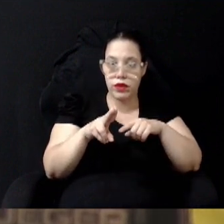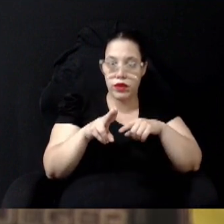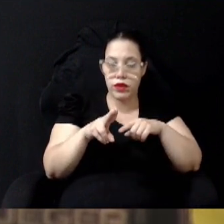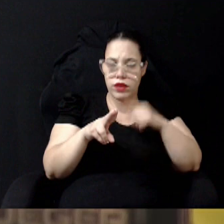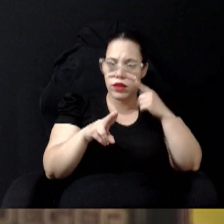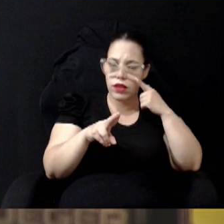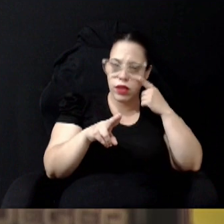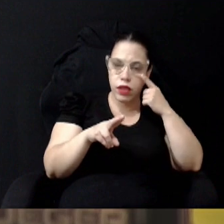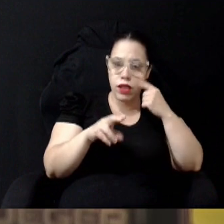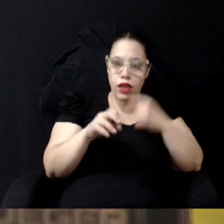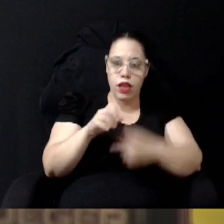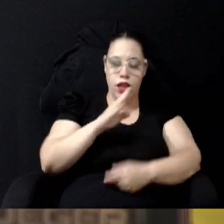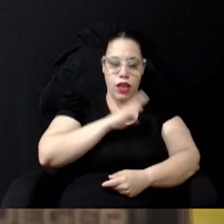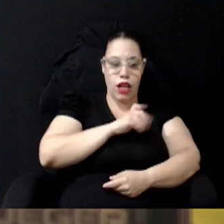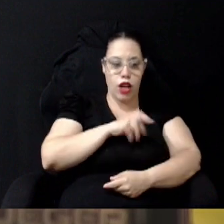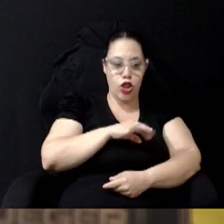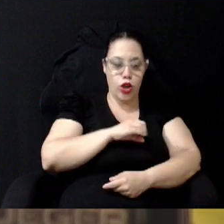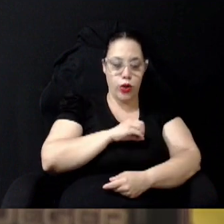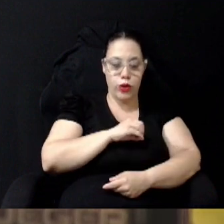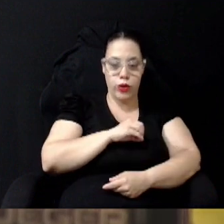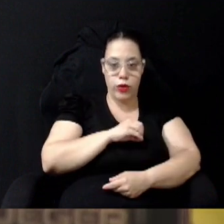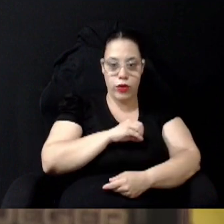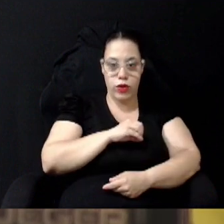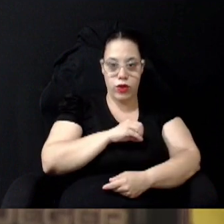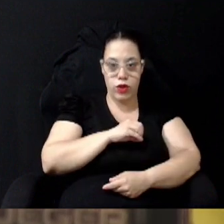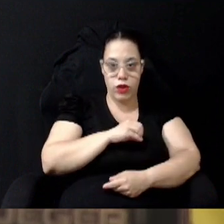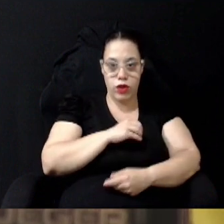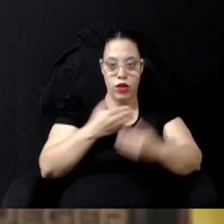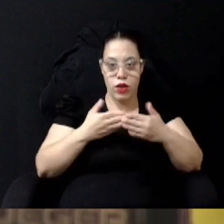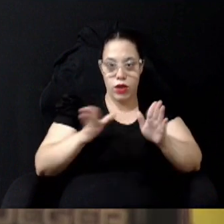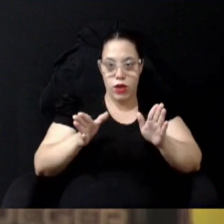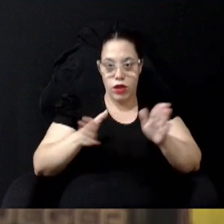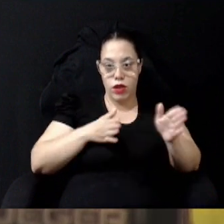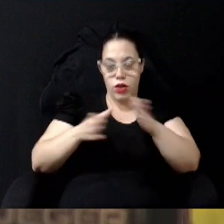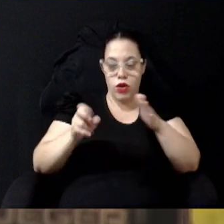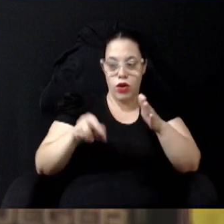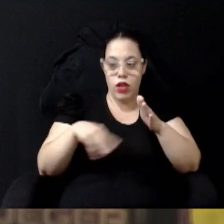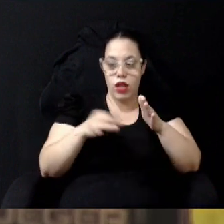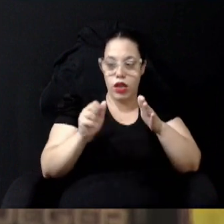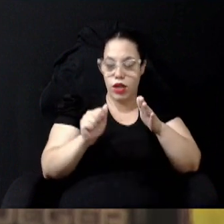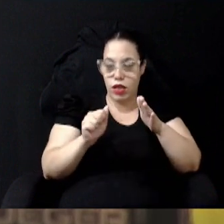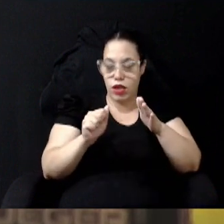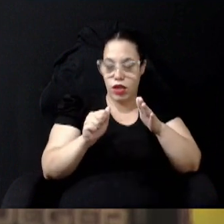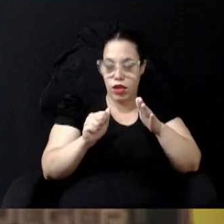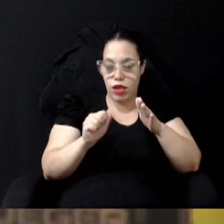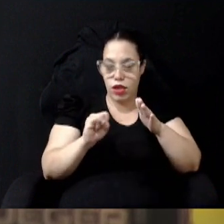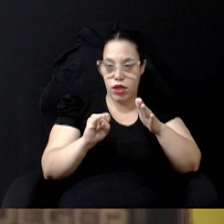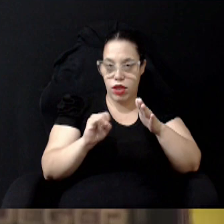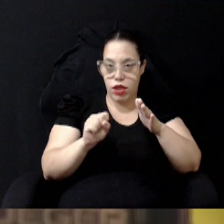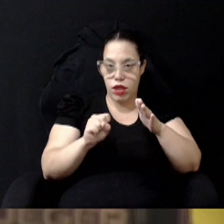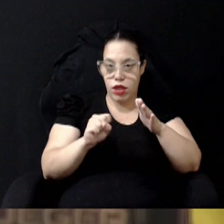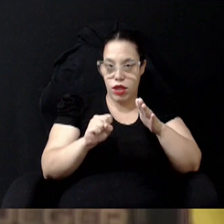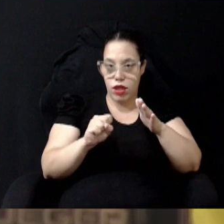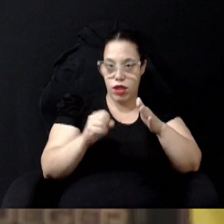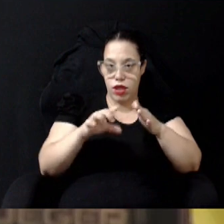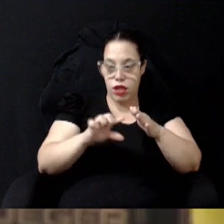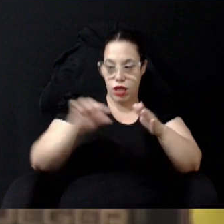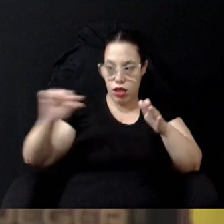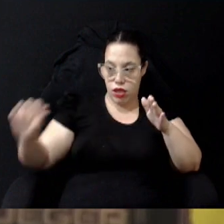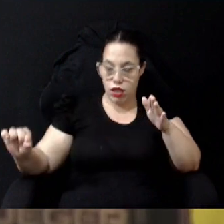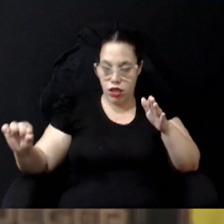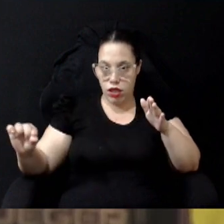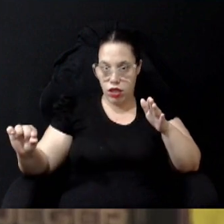sargento-maior Antônio Luiz de Barra, para reabrirem o caminho dos Goiás. O caminho dos Goiás saía da